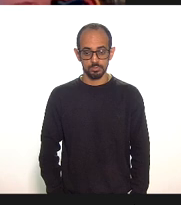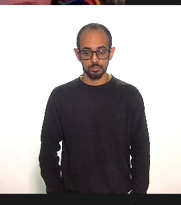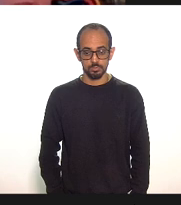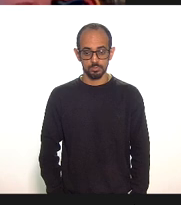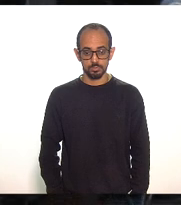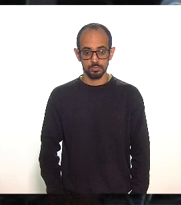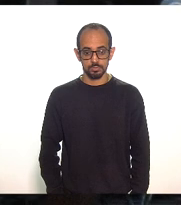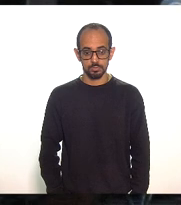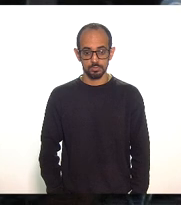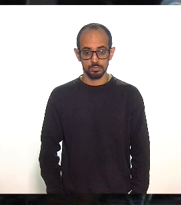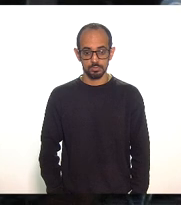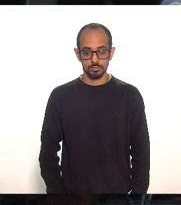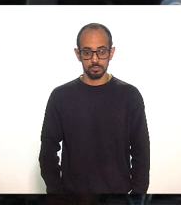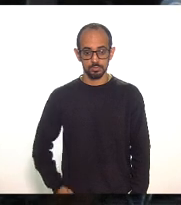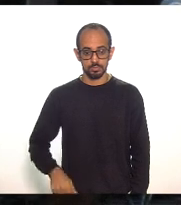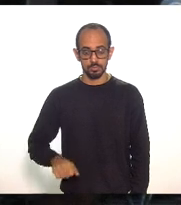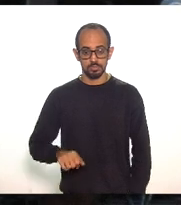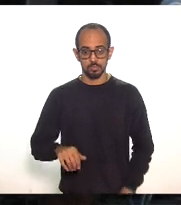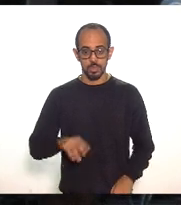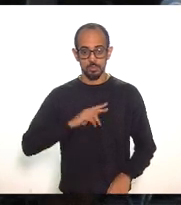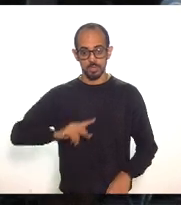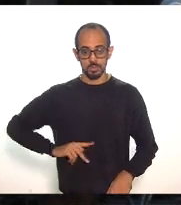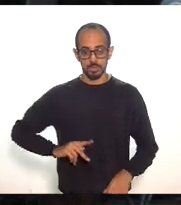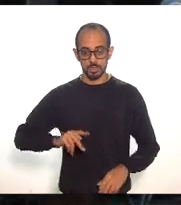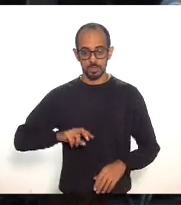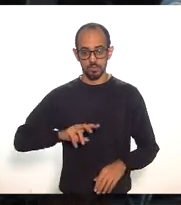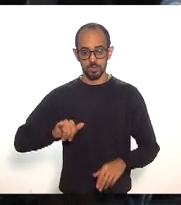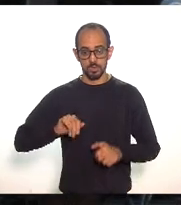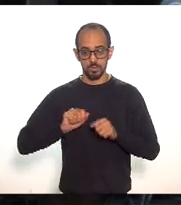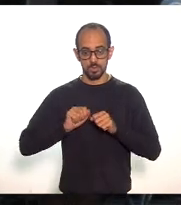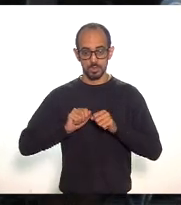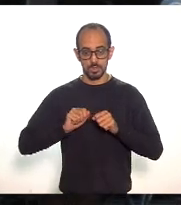A presidência irá proceder à chamada.